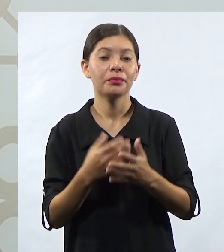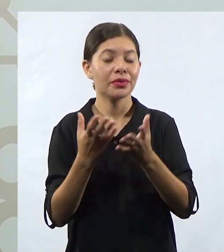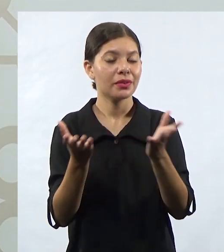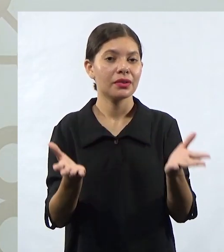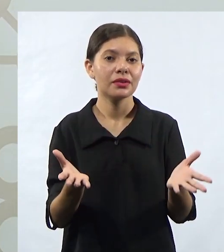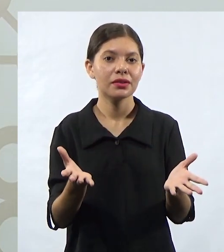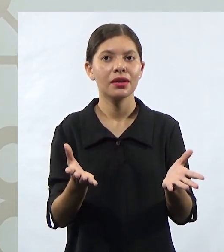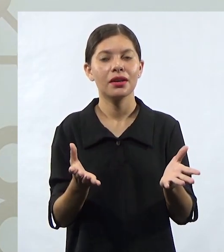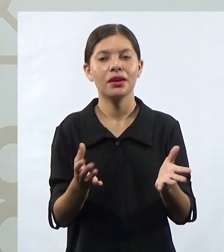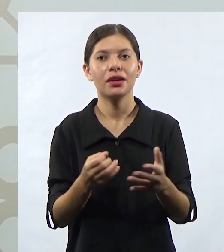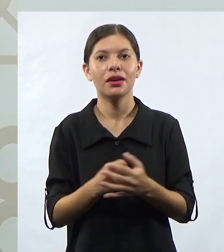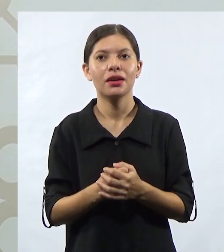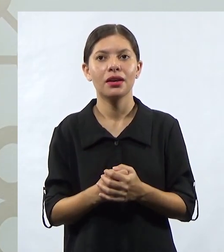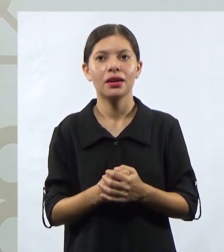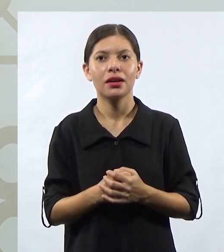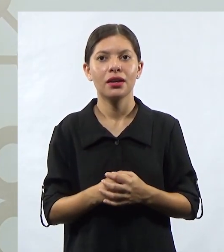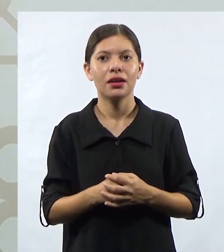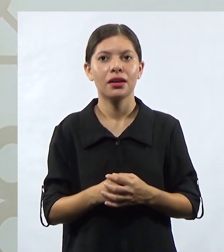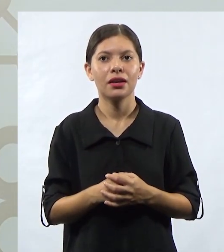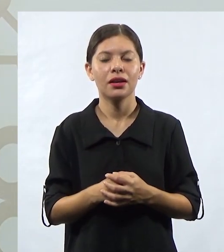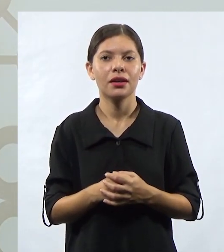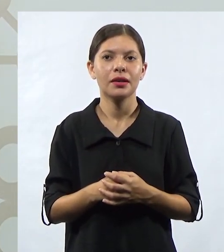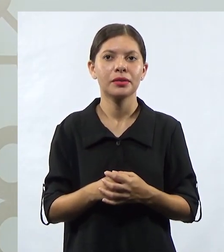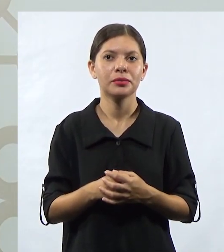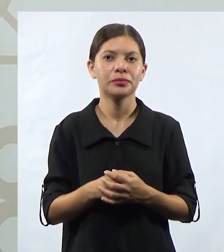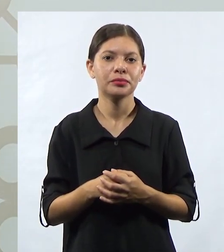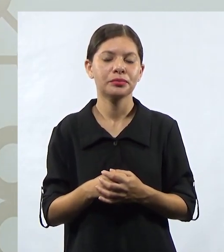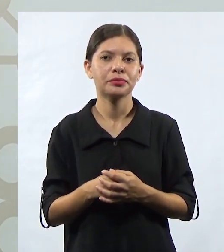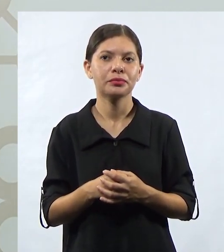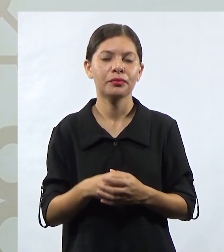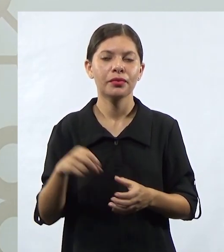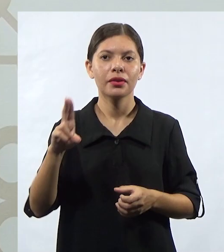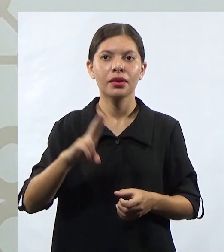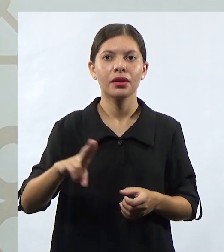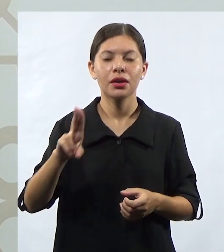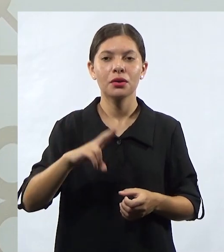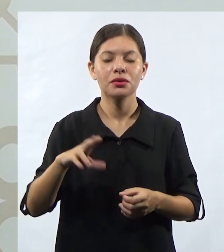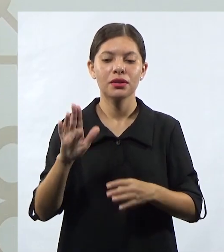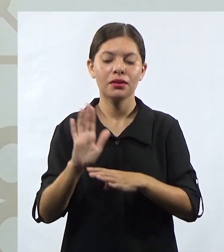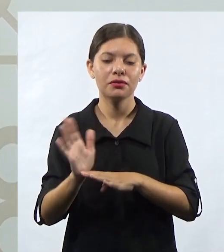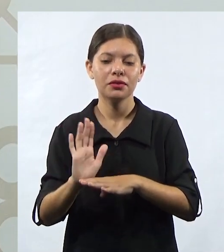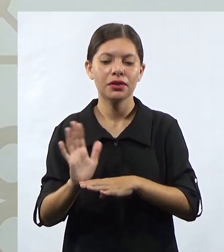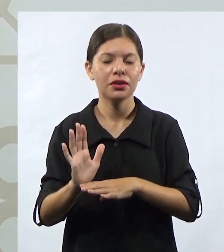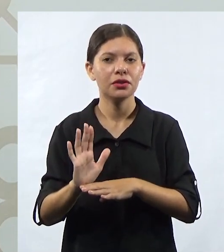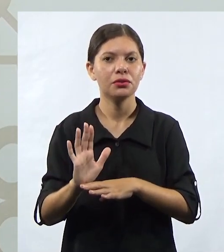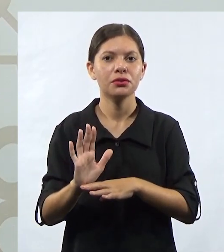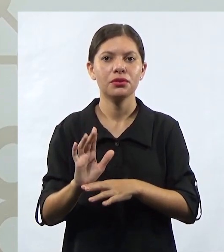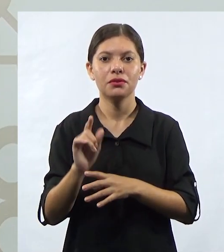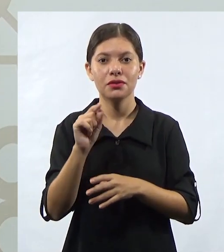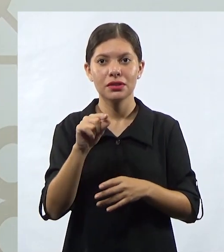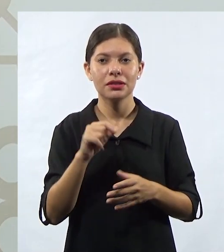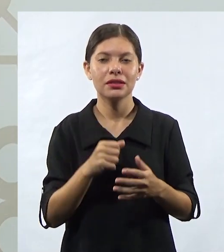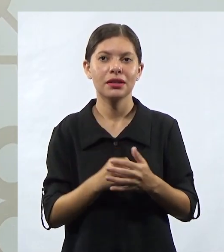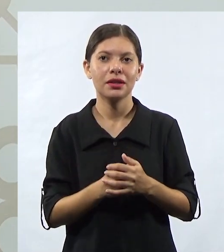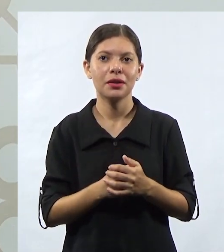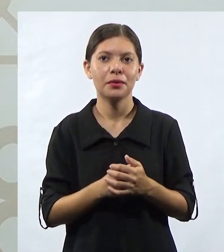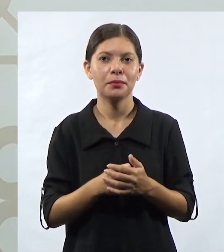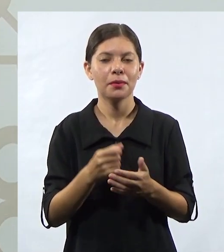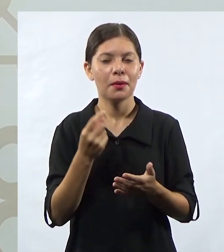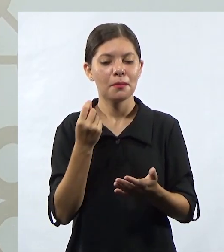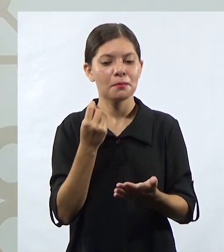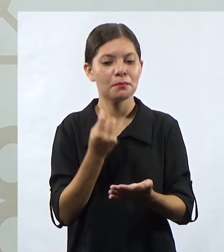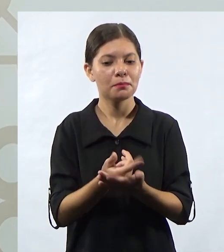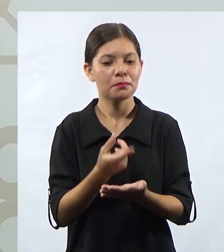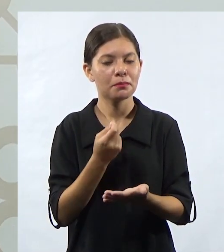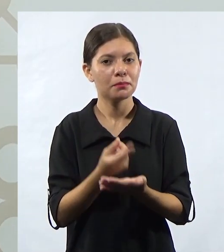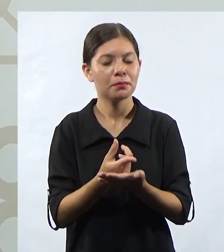recursos como baixar, né, usar vídeos, etc., aí você tem que participar de um